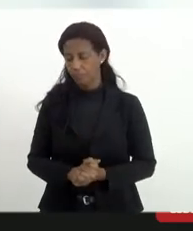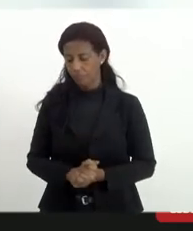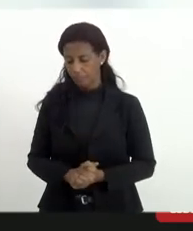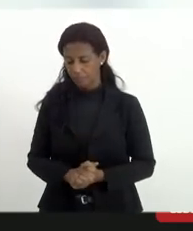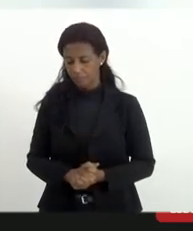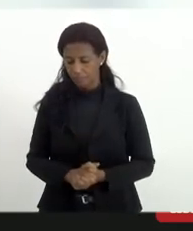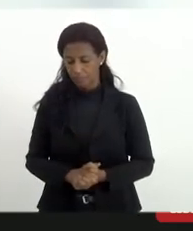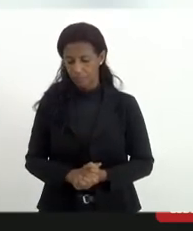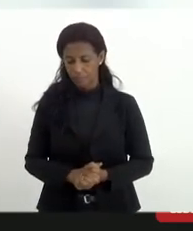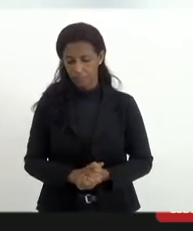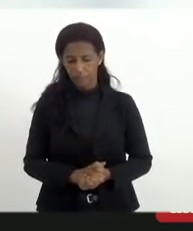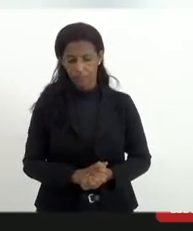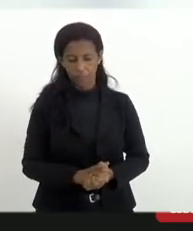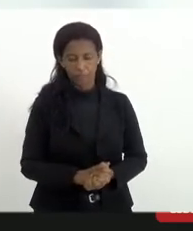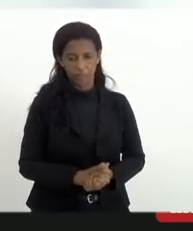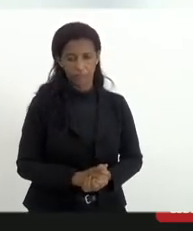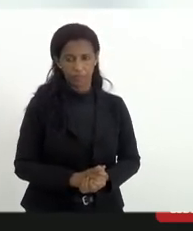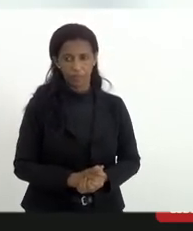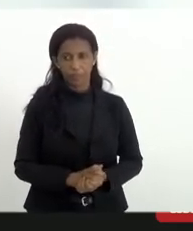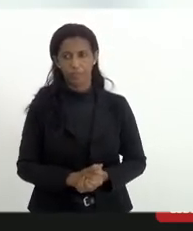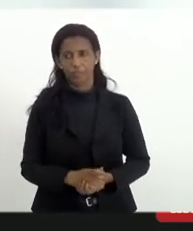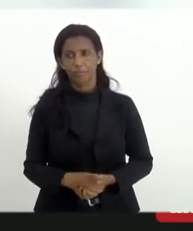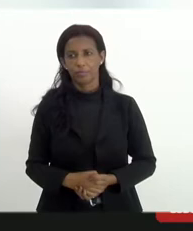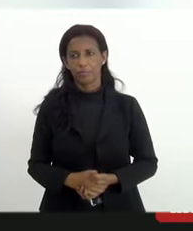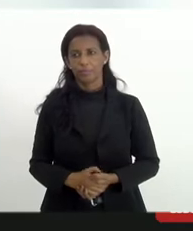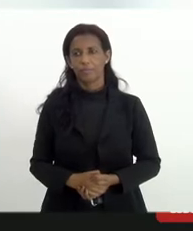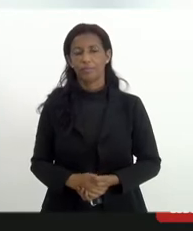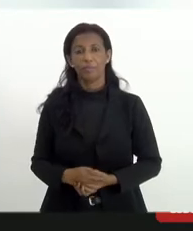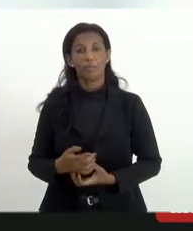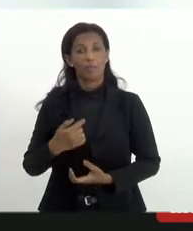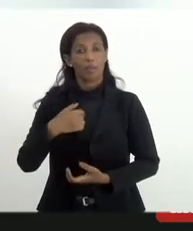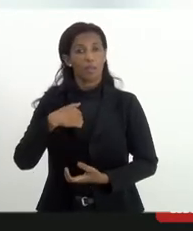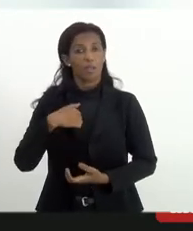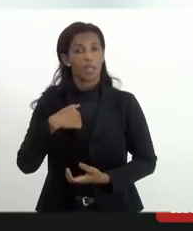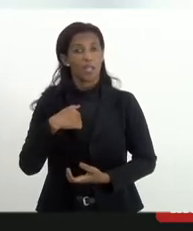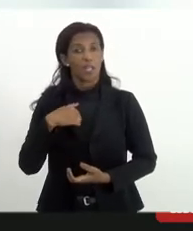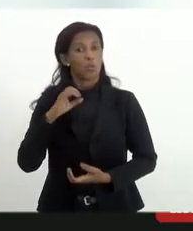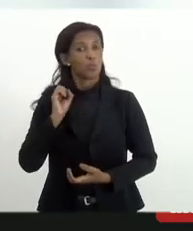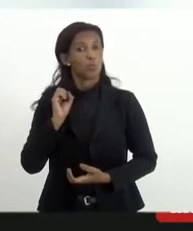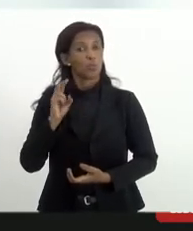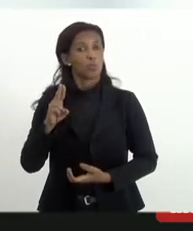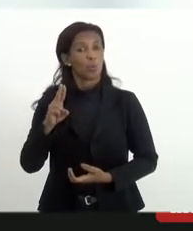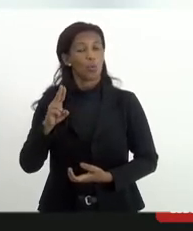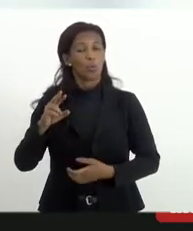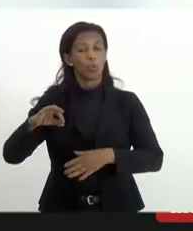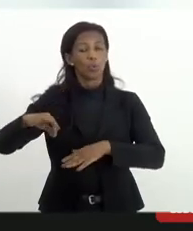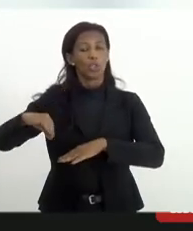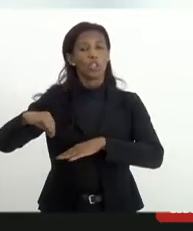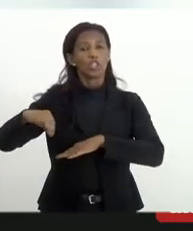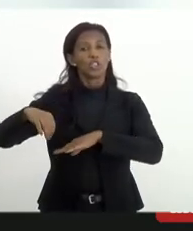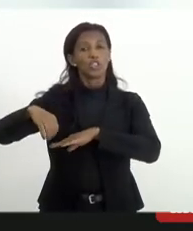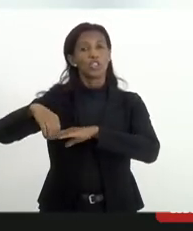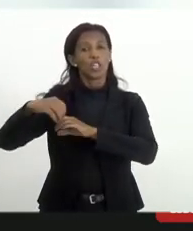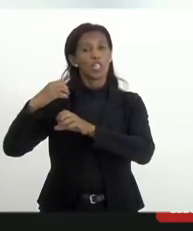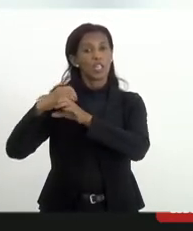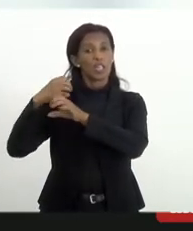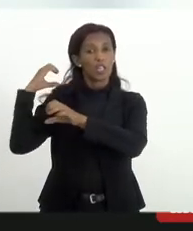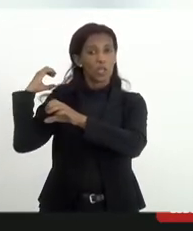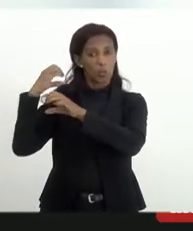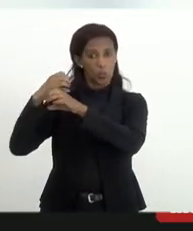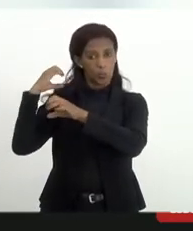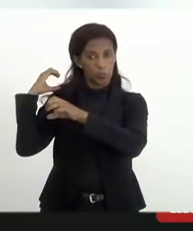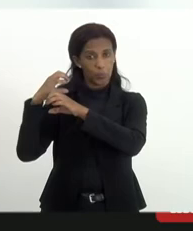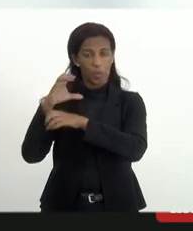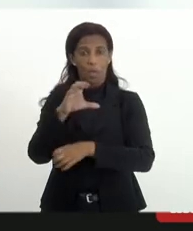vou aqui me louvar no fato de ser um engenheiro cartesiano. Por via de